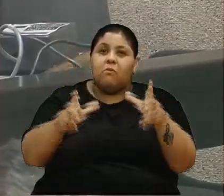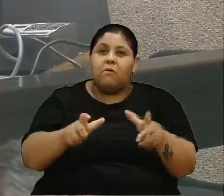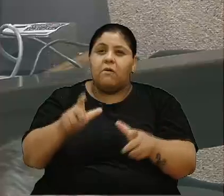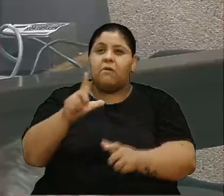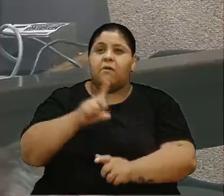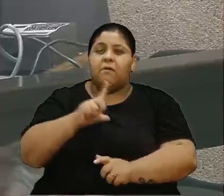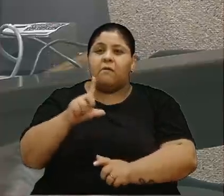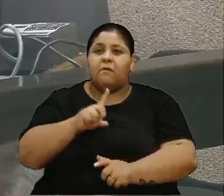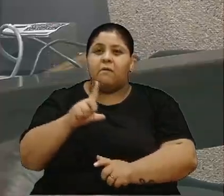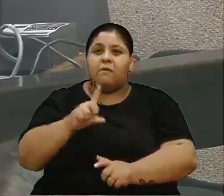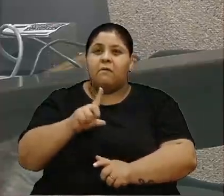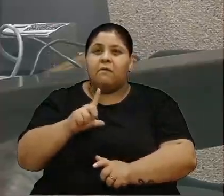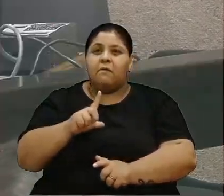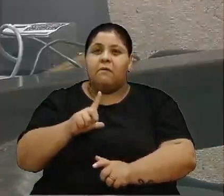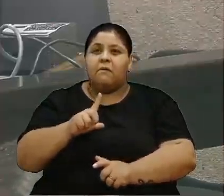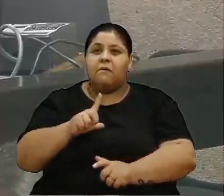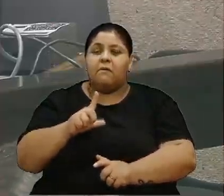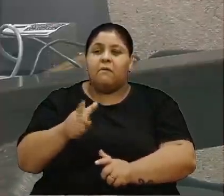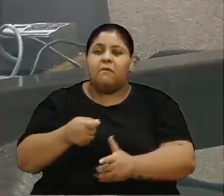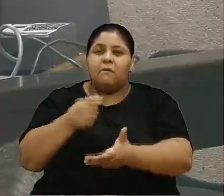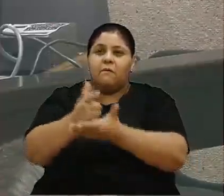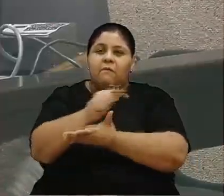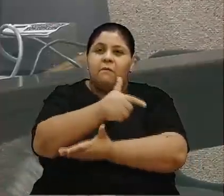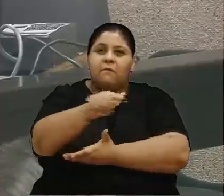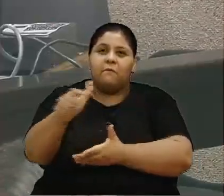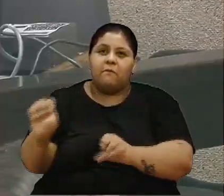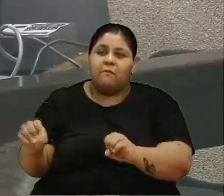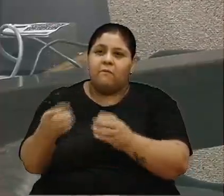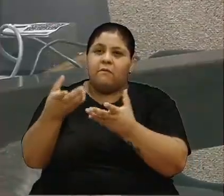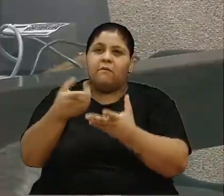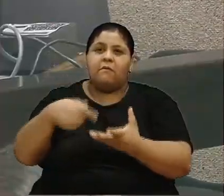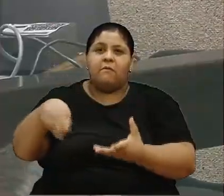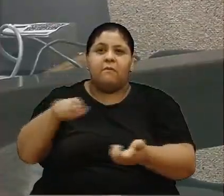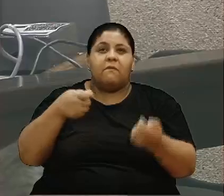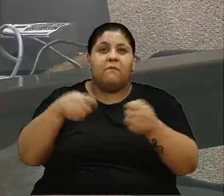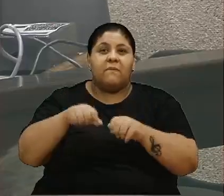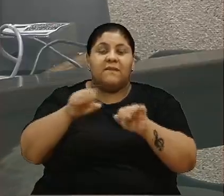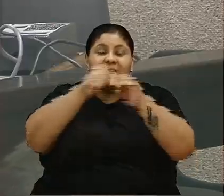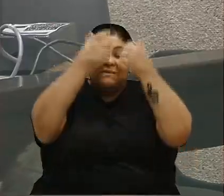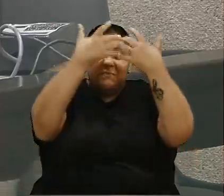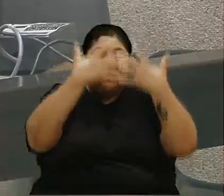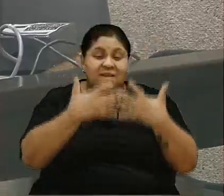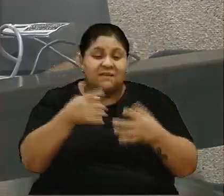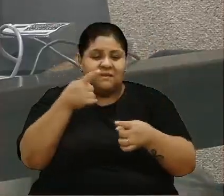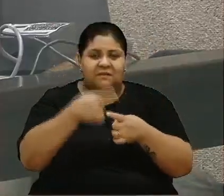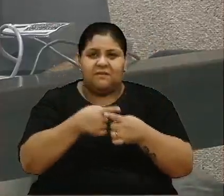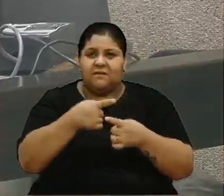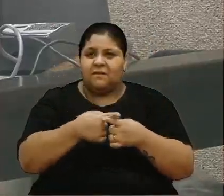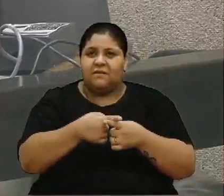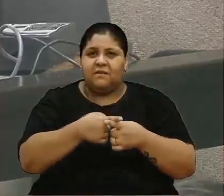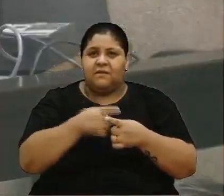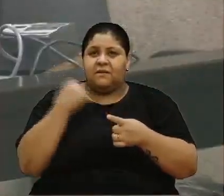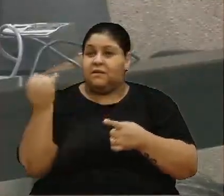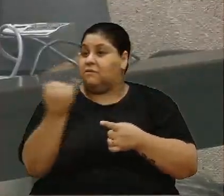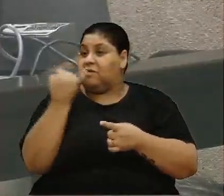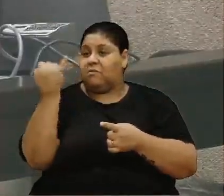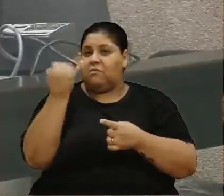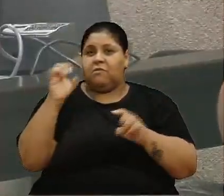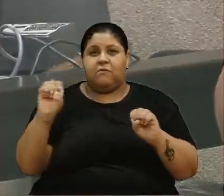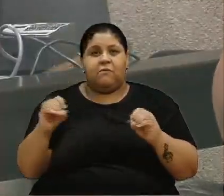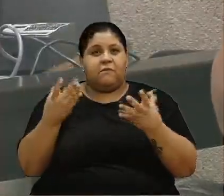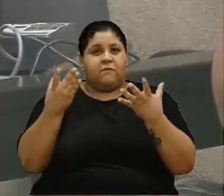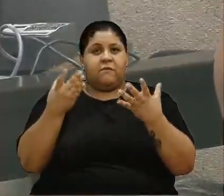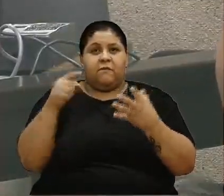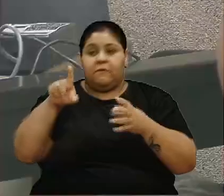o que deu de lucro na outra festa, o que aconteceu. A gente precisa dessa exposição de motivos, não da importância da festa. A